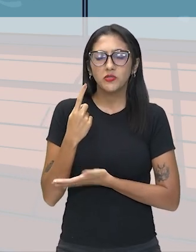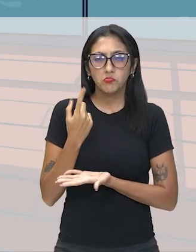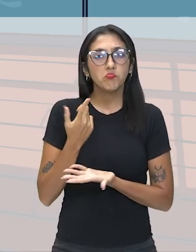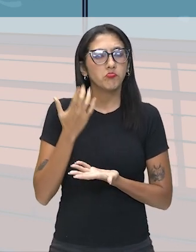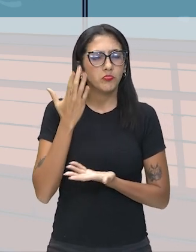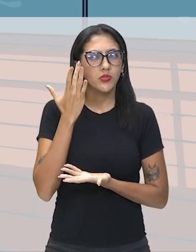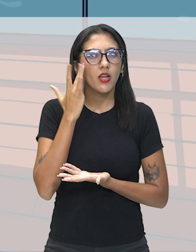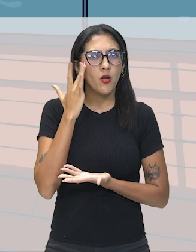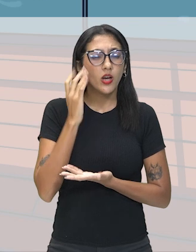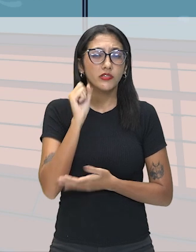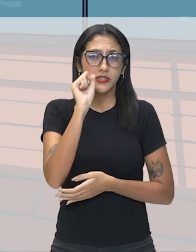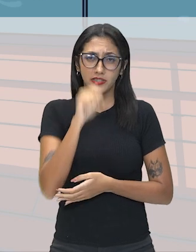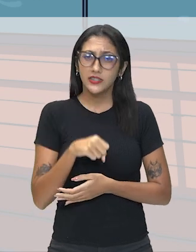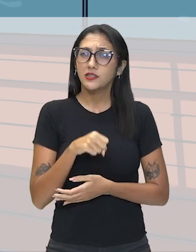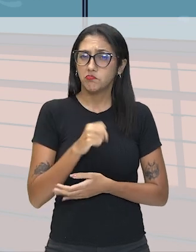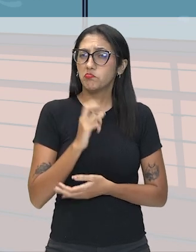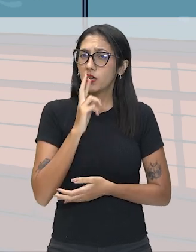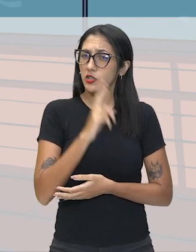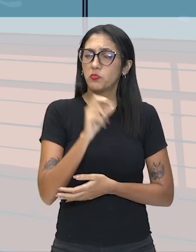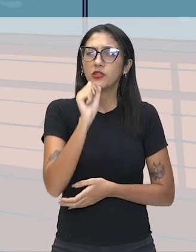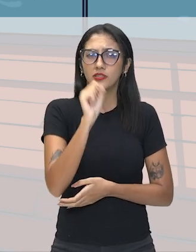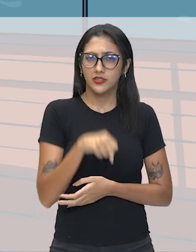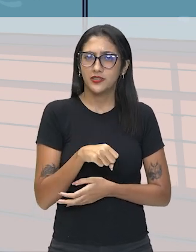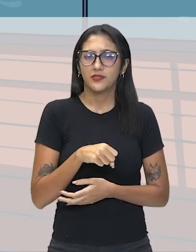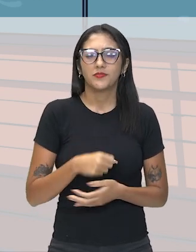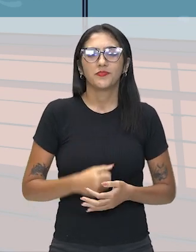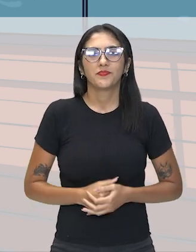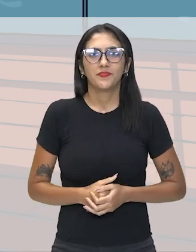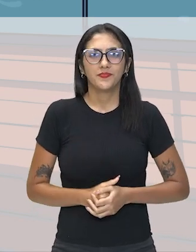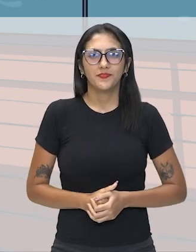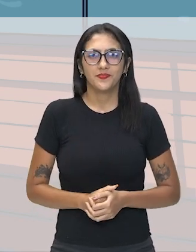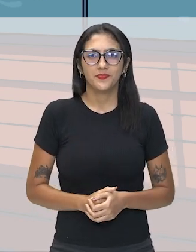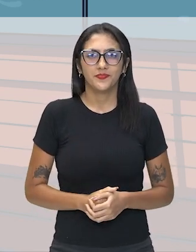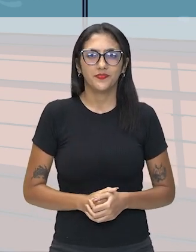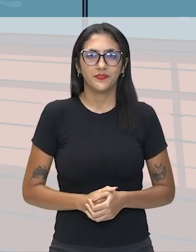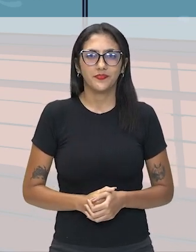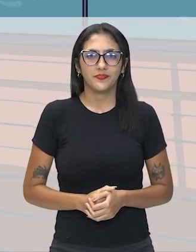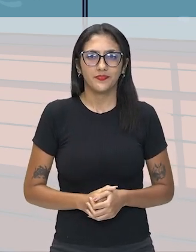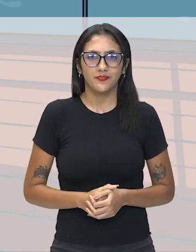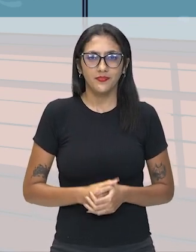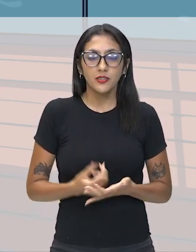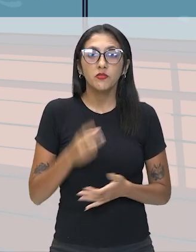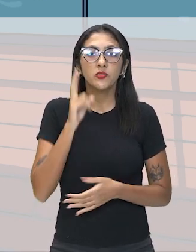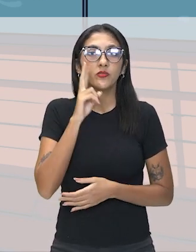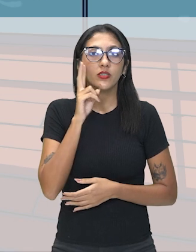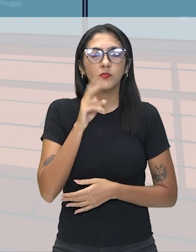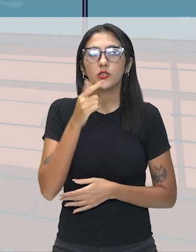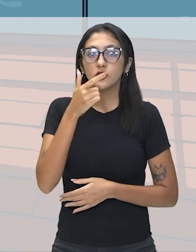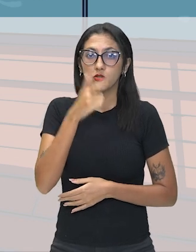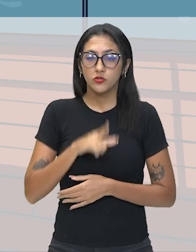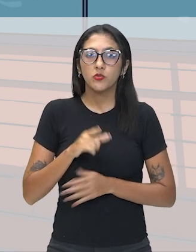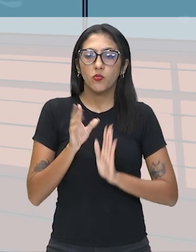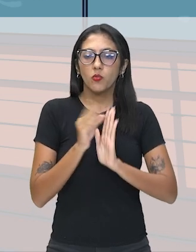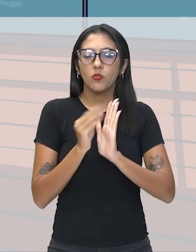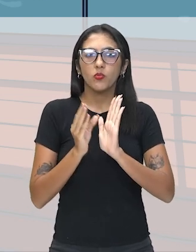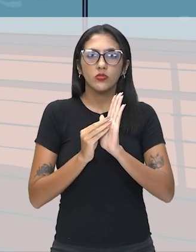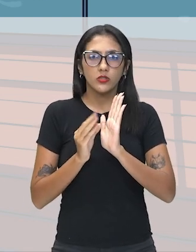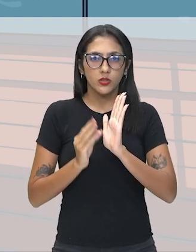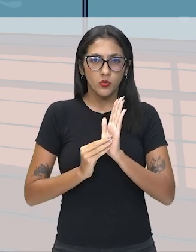fez, sim, não é? Yes, ok? Então, a gente vai relembrar um pouquinho agora da